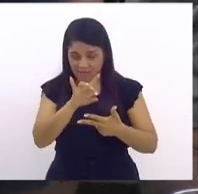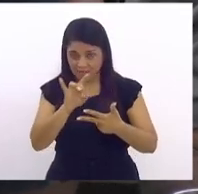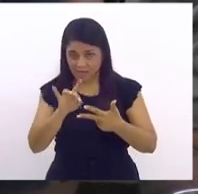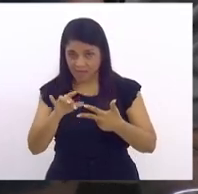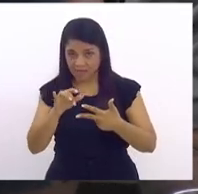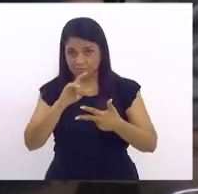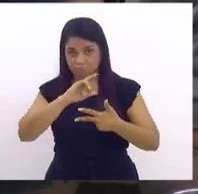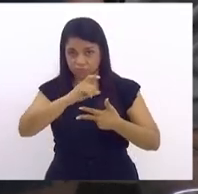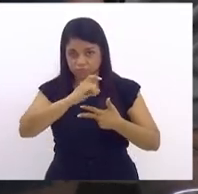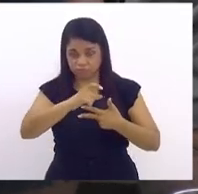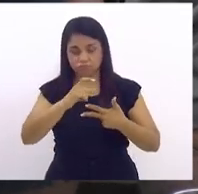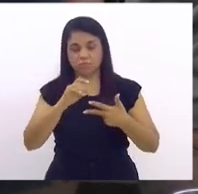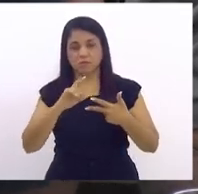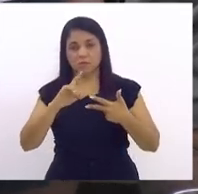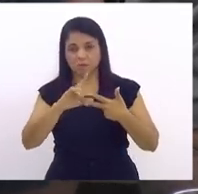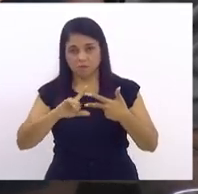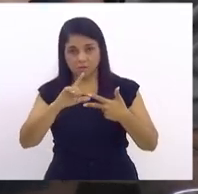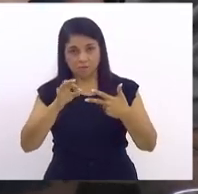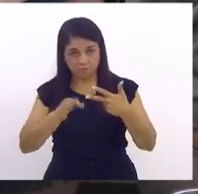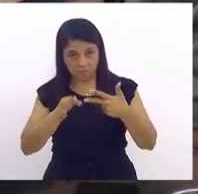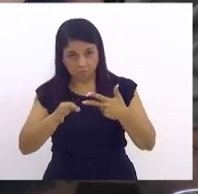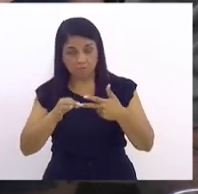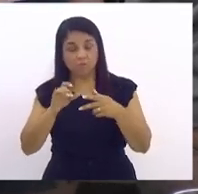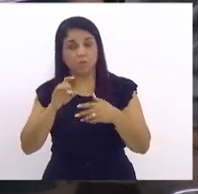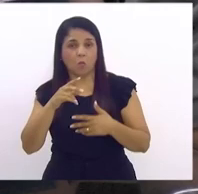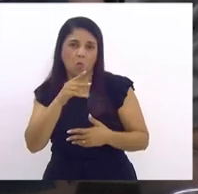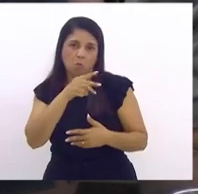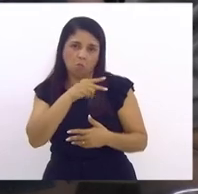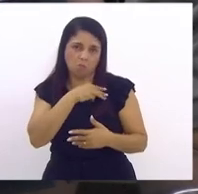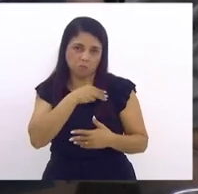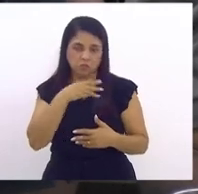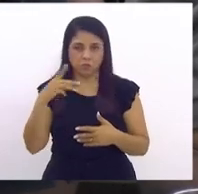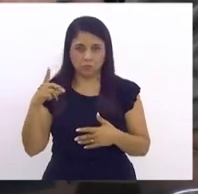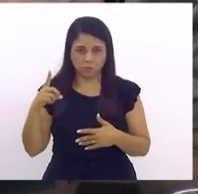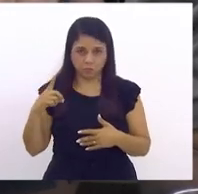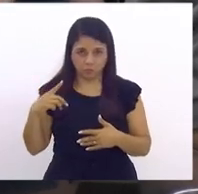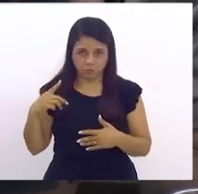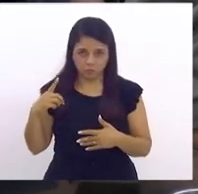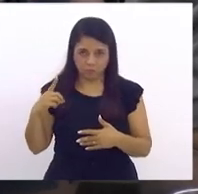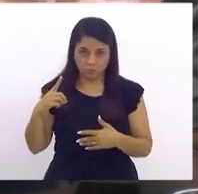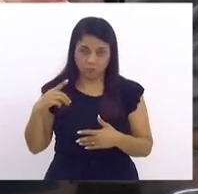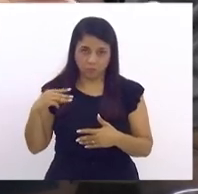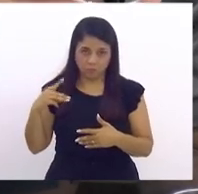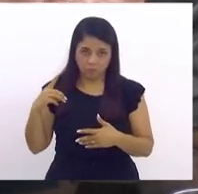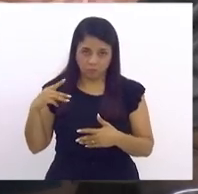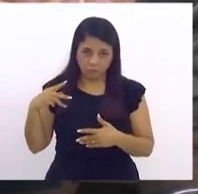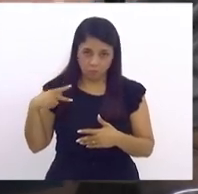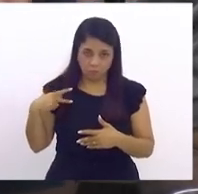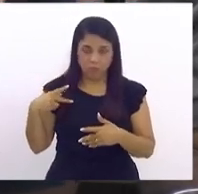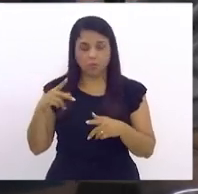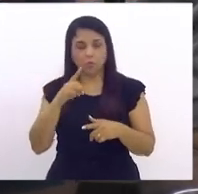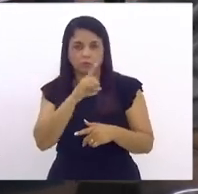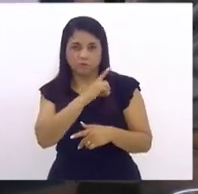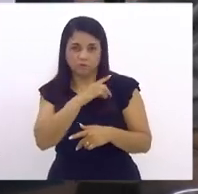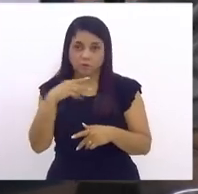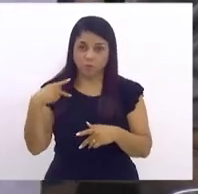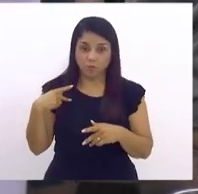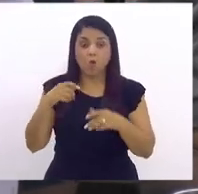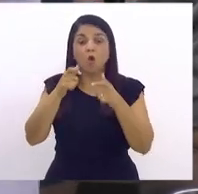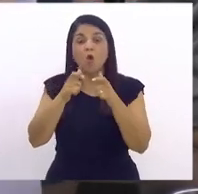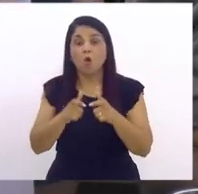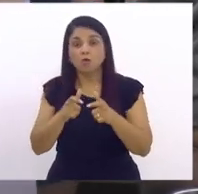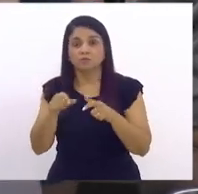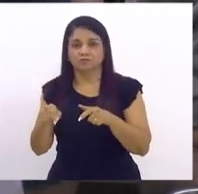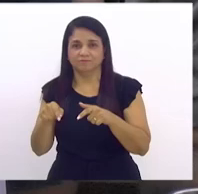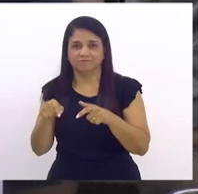tem que contingenciar e cada poder define aonde vai contingenciar. Isso que é